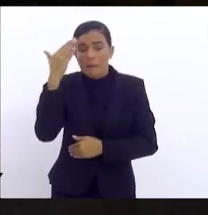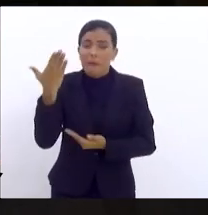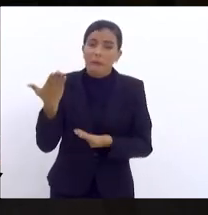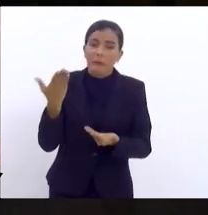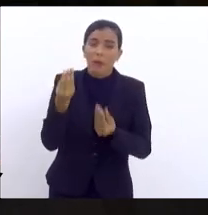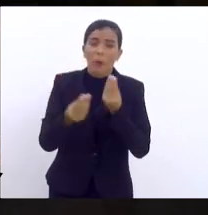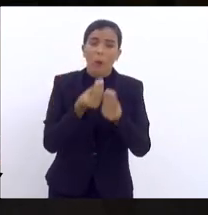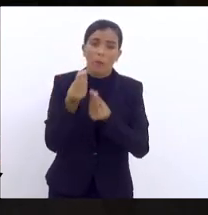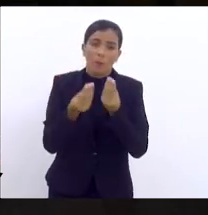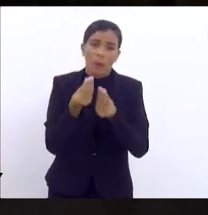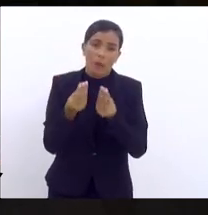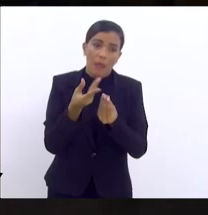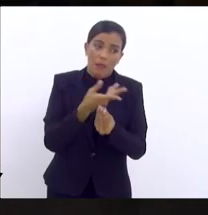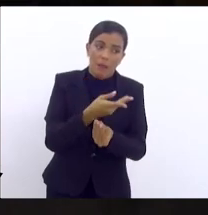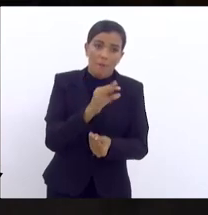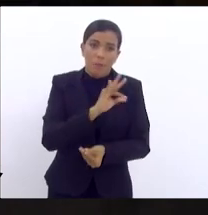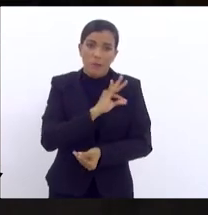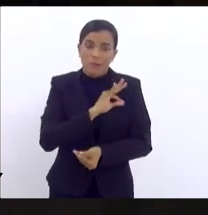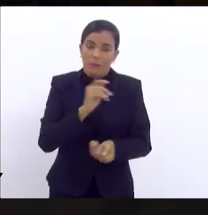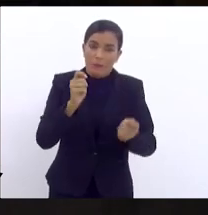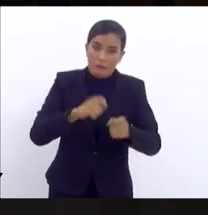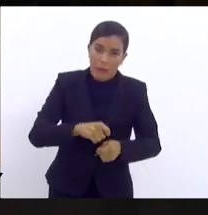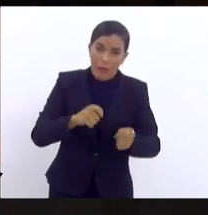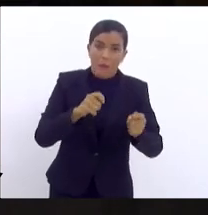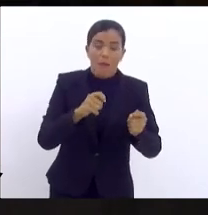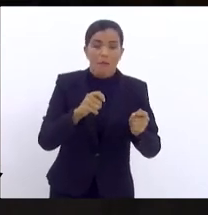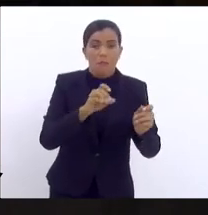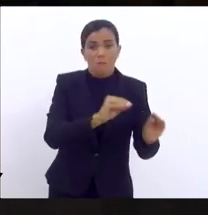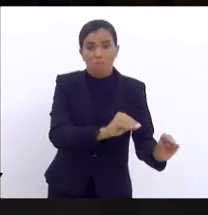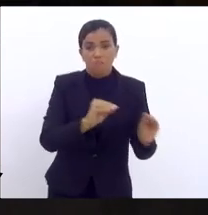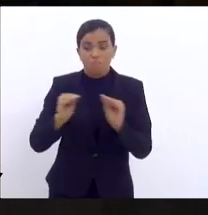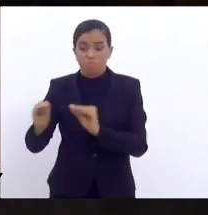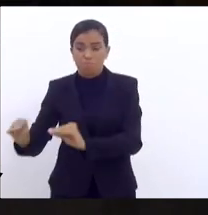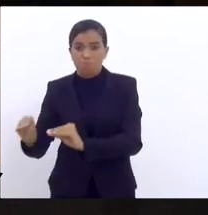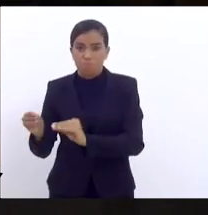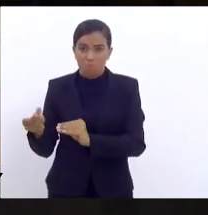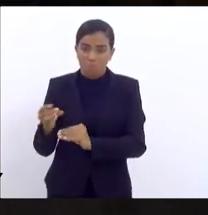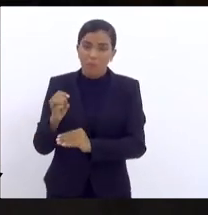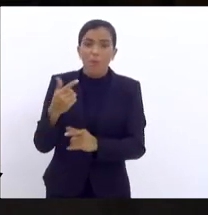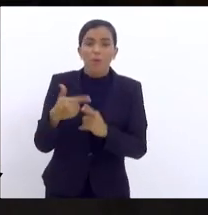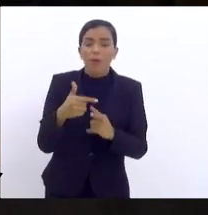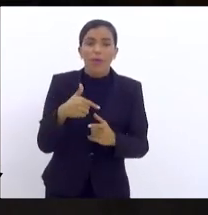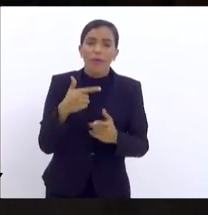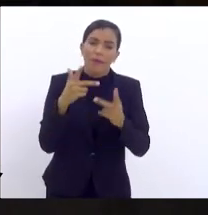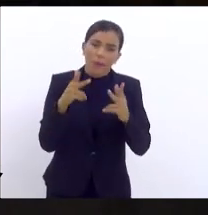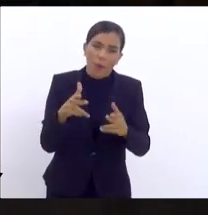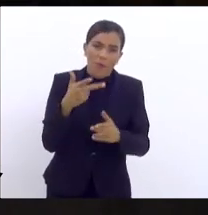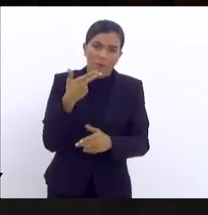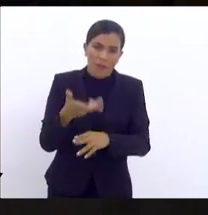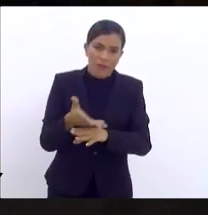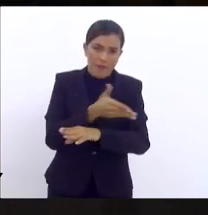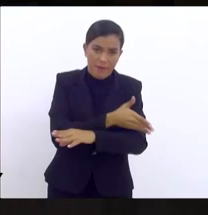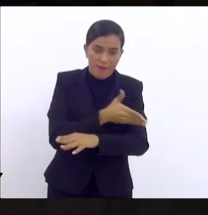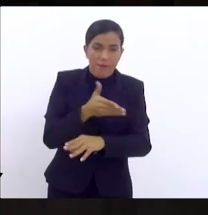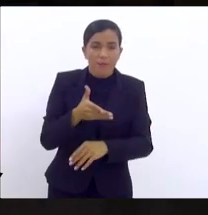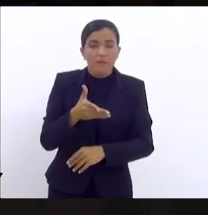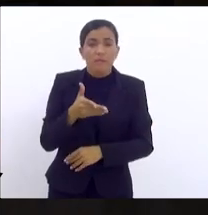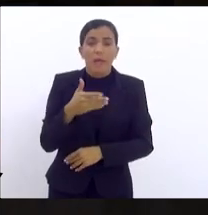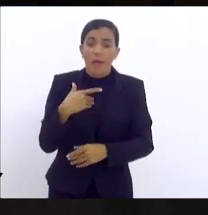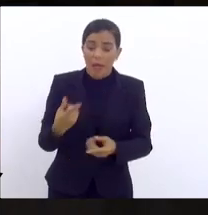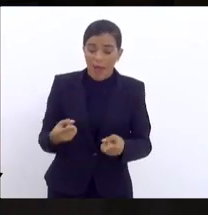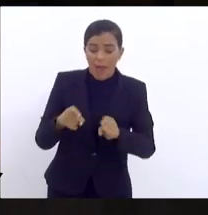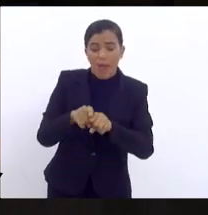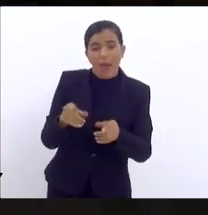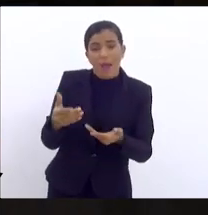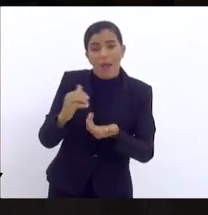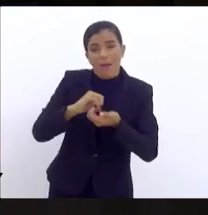viabilidade da polícia se a possibilidade de você não há possibilidade que a gente aqui como eu falei eh é parceria é sempre na